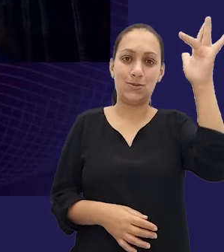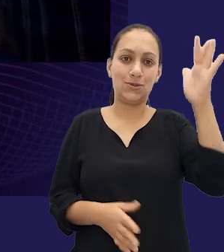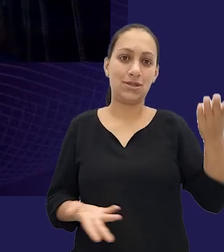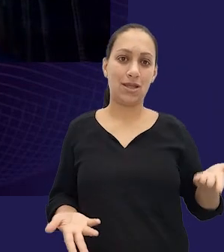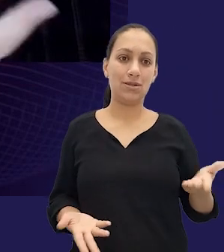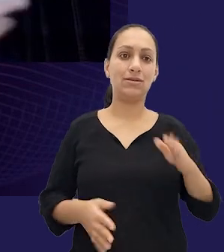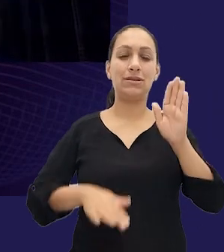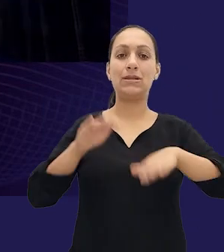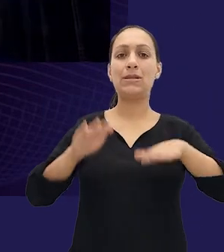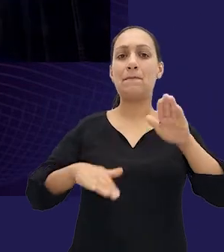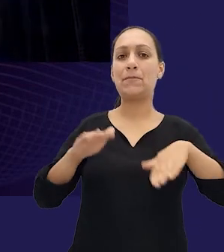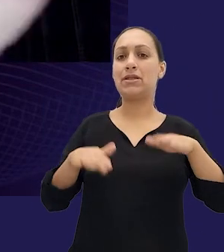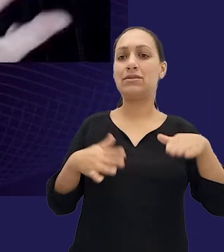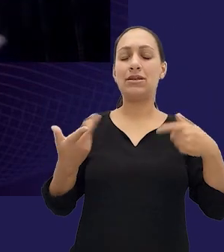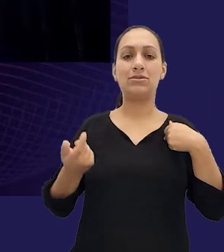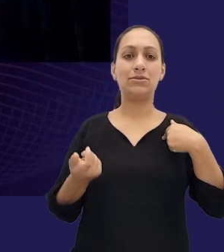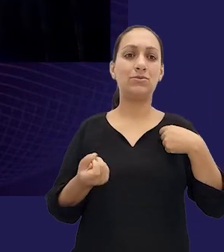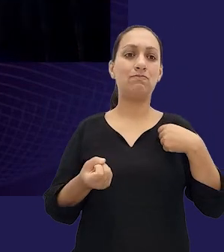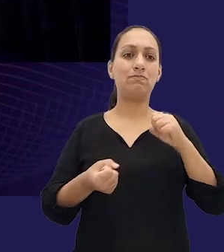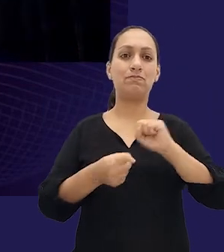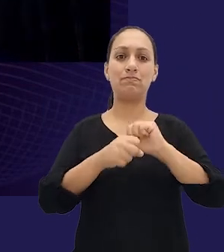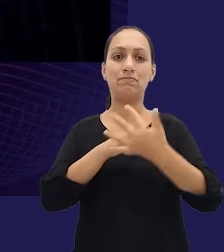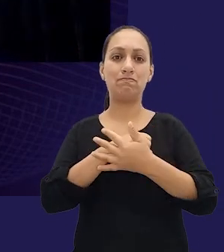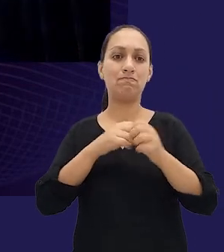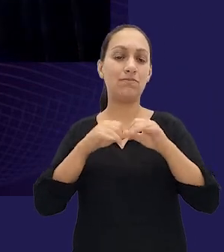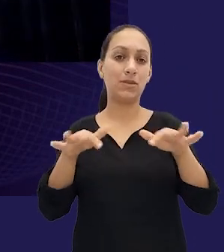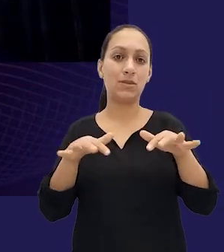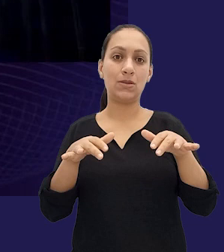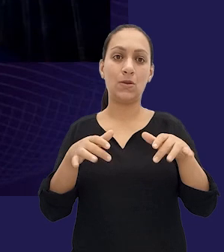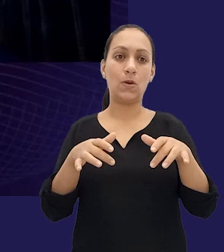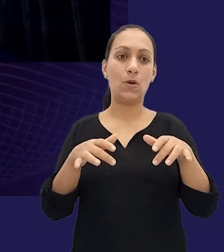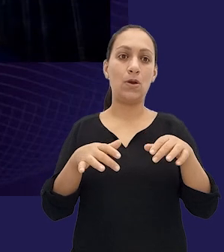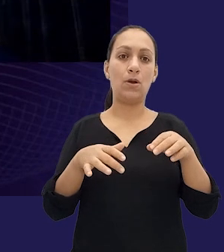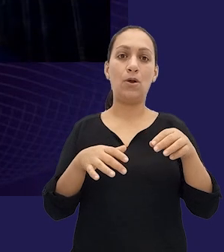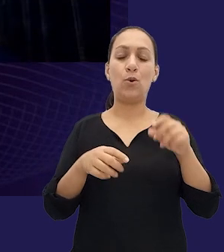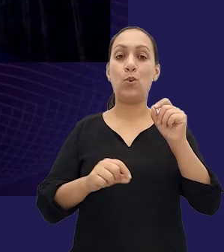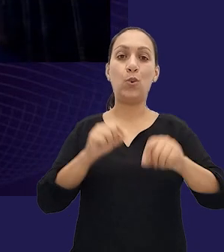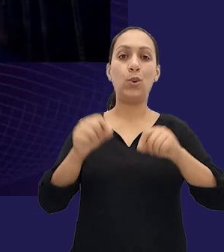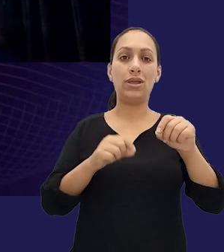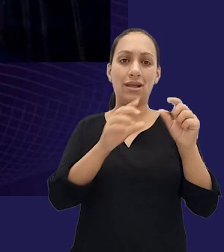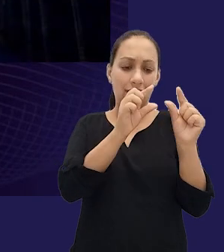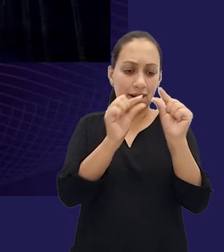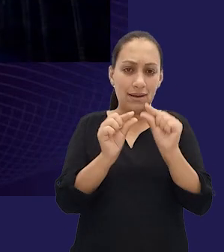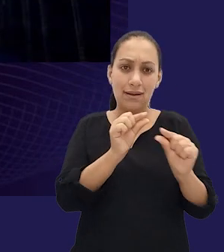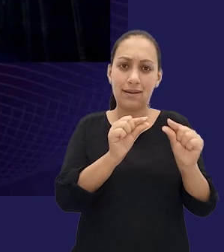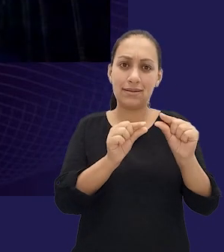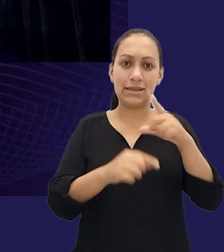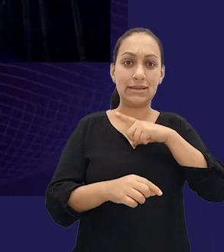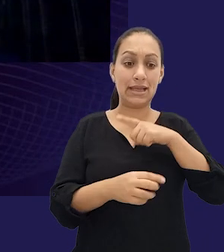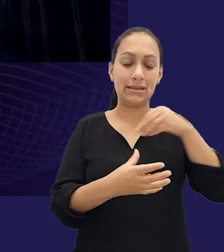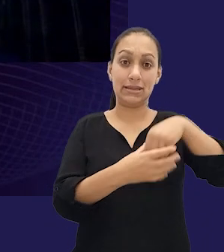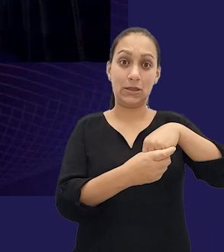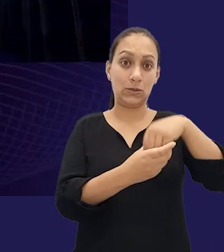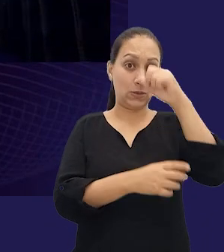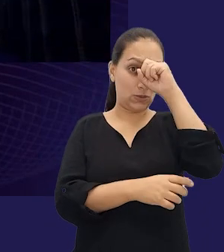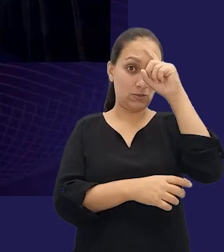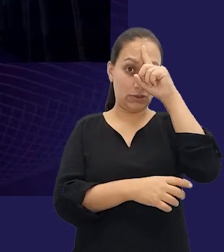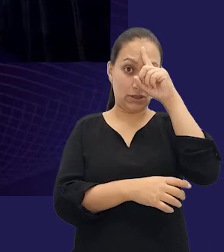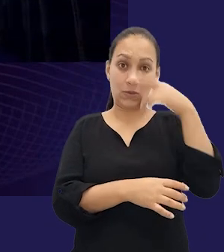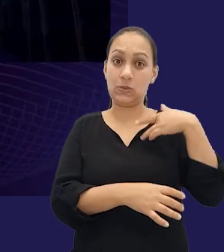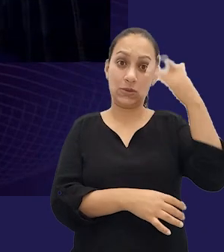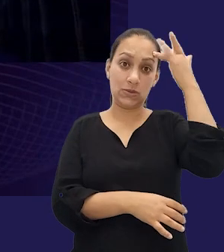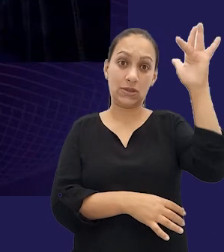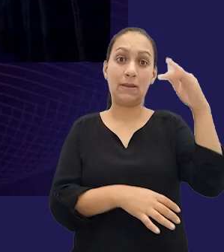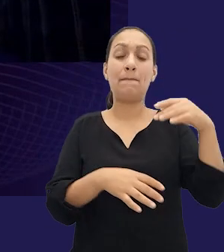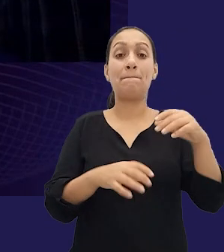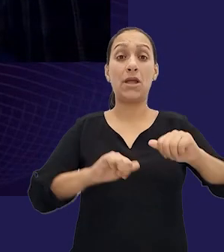né? Dependendo da epidemiologia local, dos micro-organismos que ali circulem, a gente não sabe, né? Então, o melhor é se